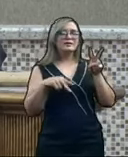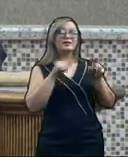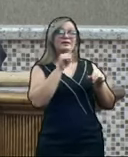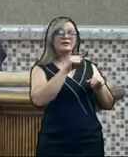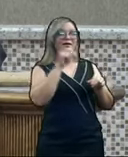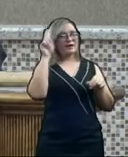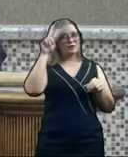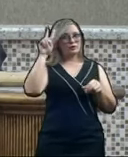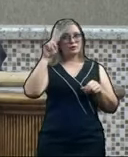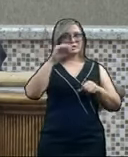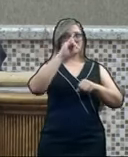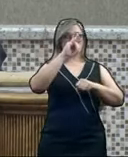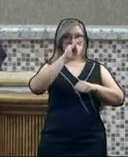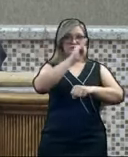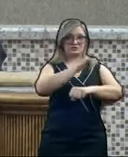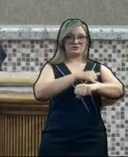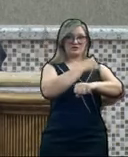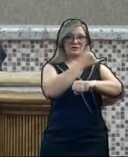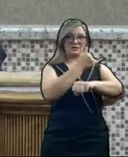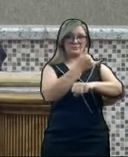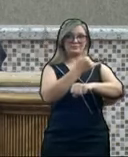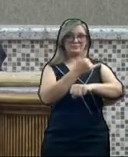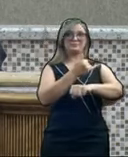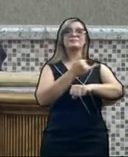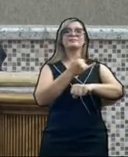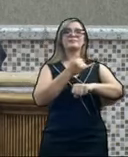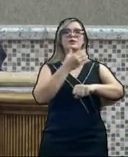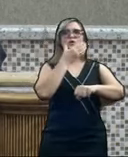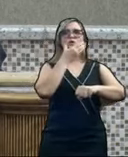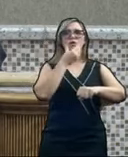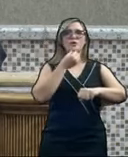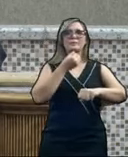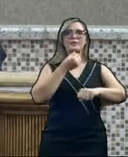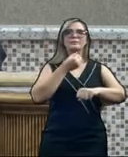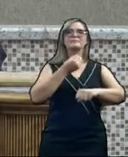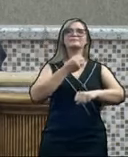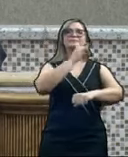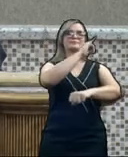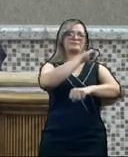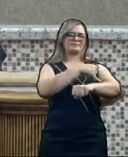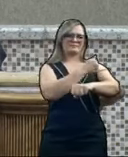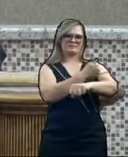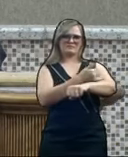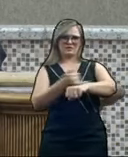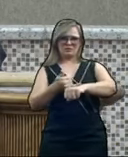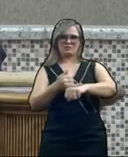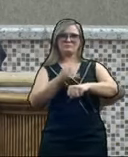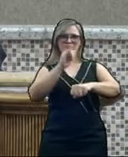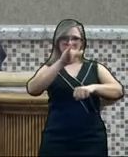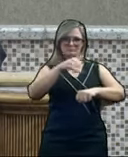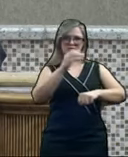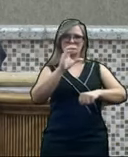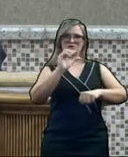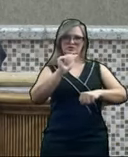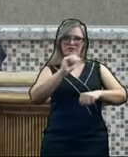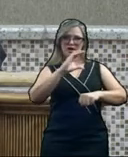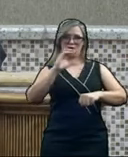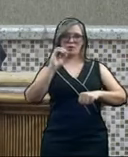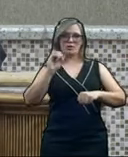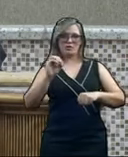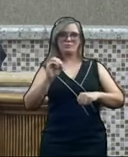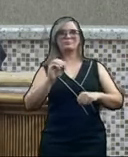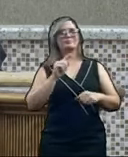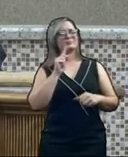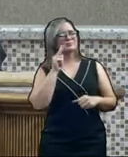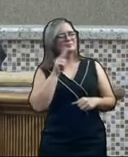problema e começa a olhar para o retrato de qualquer família a gente vai ver problema bom então ele é